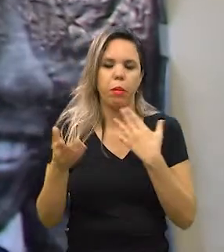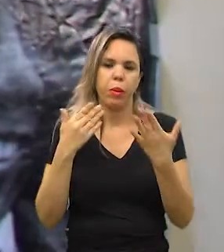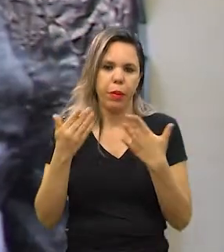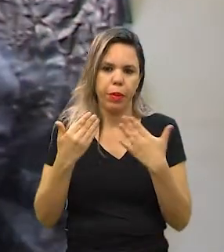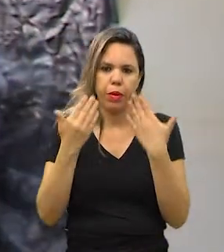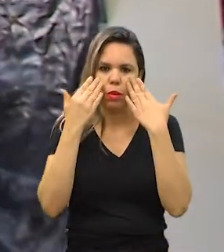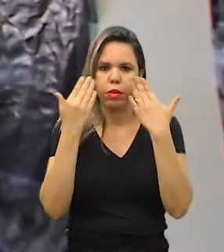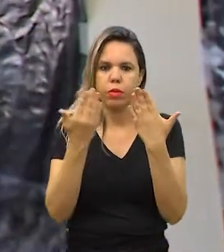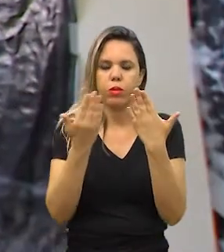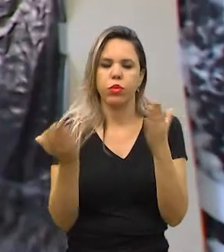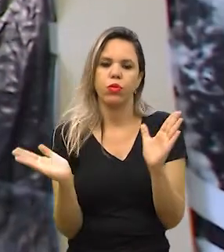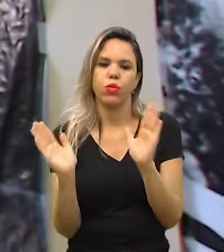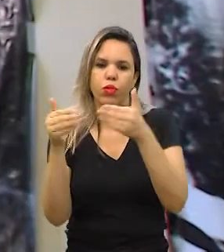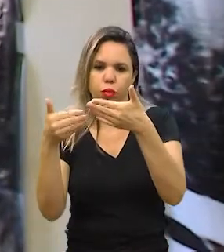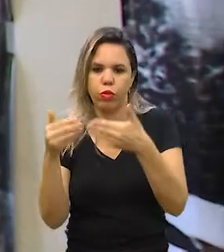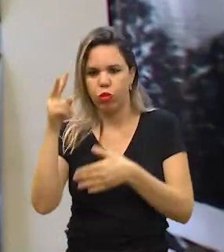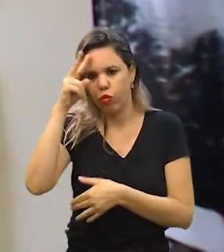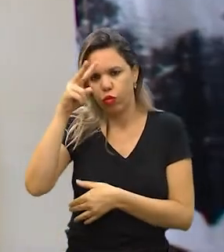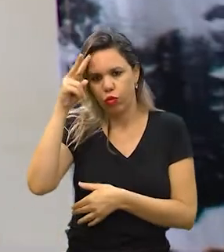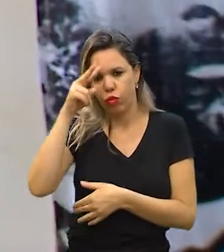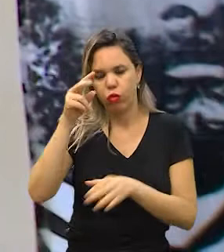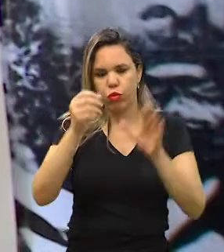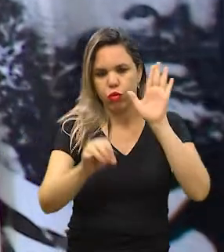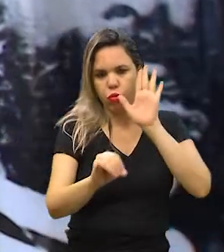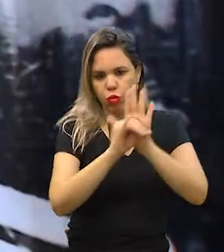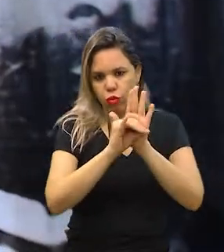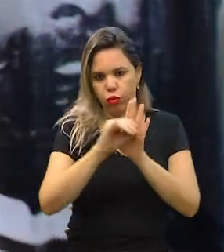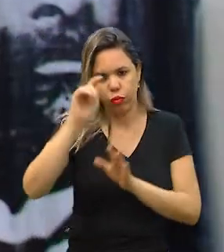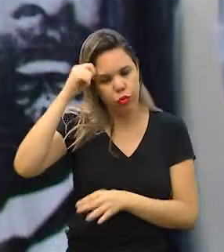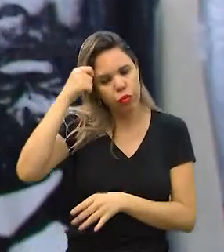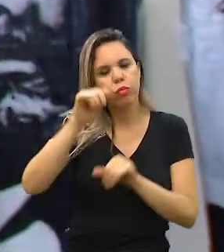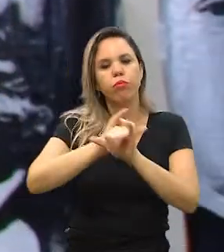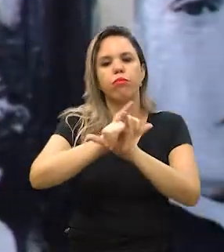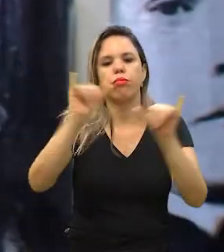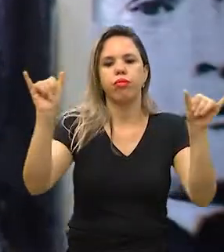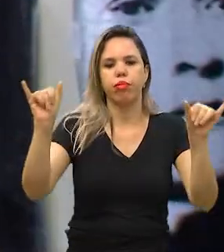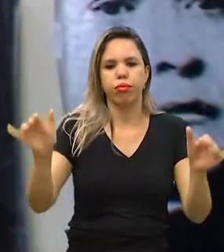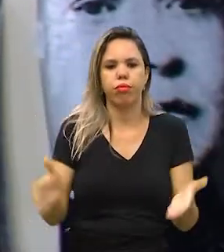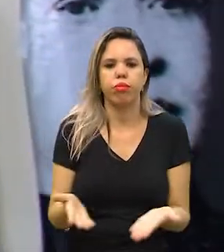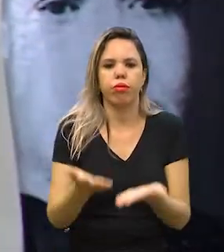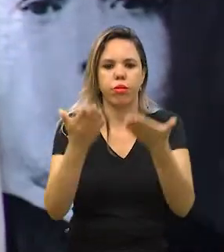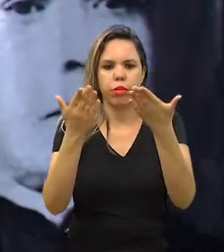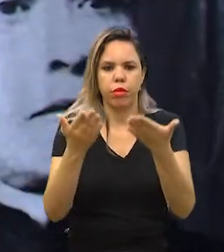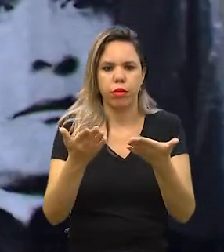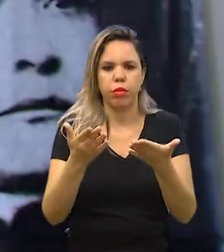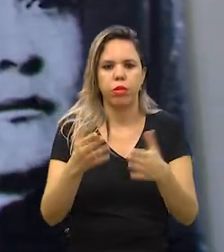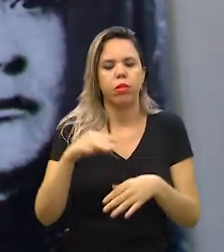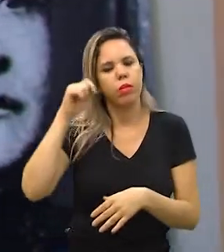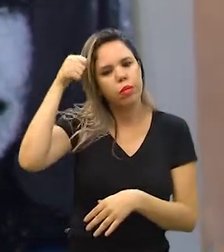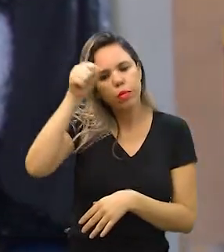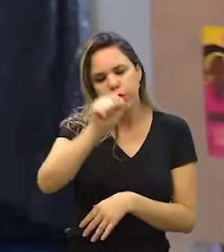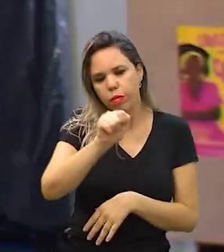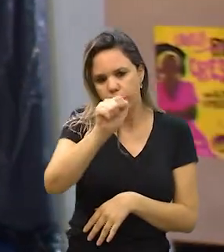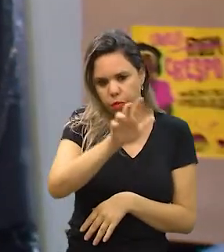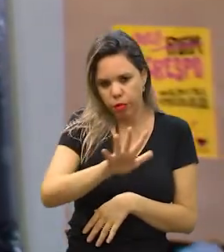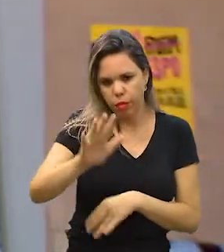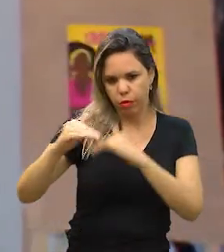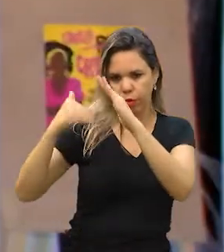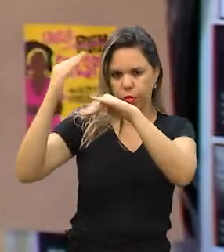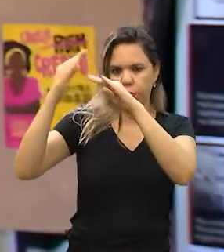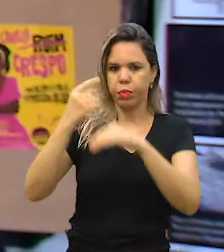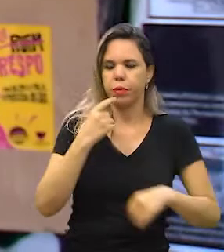de debates e Exposições voltadas para a história e identidade Negra divulgar a contribuição dos afrodescendentes para o